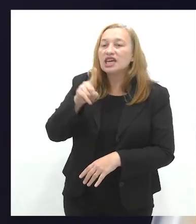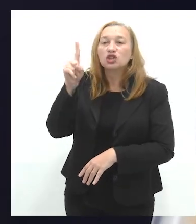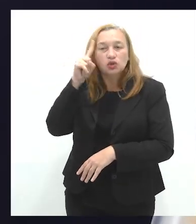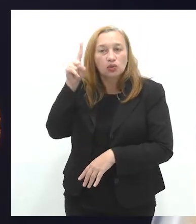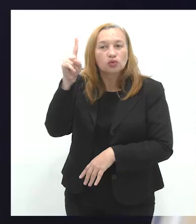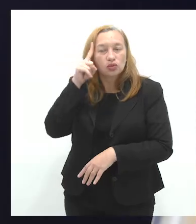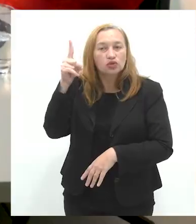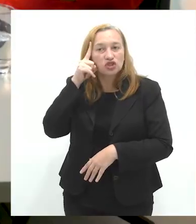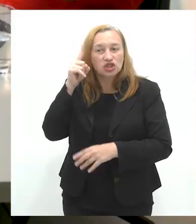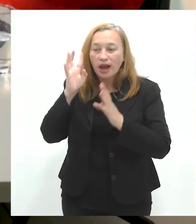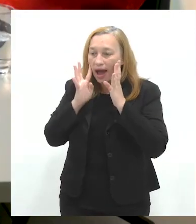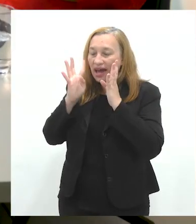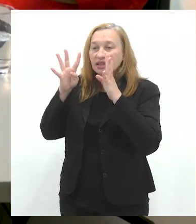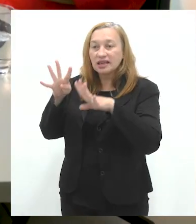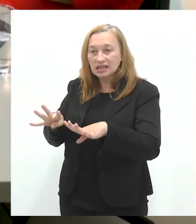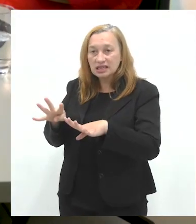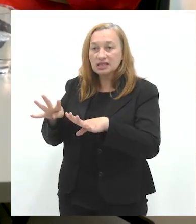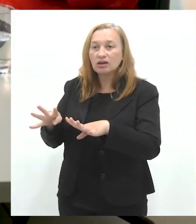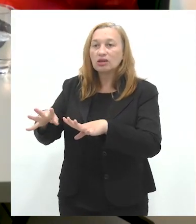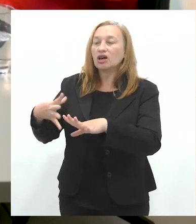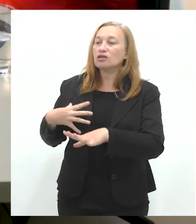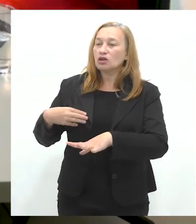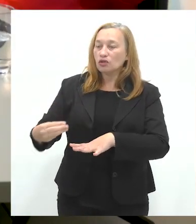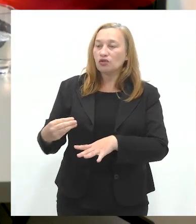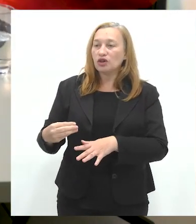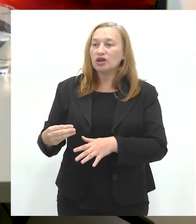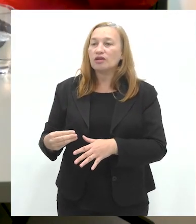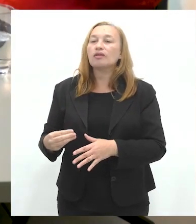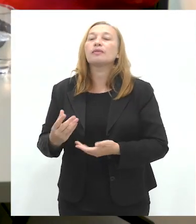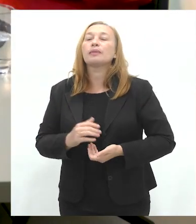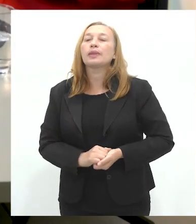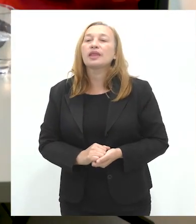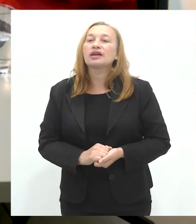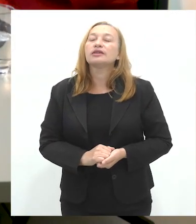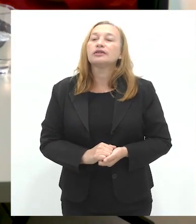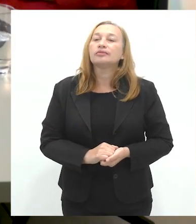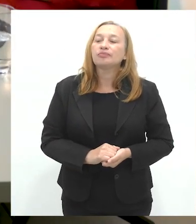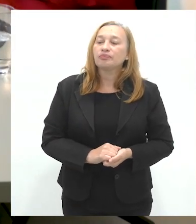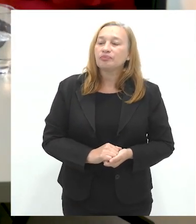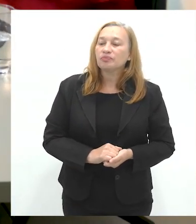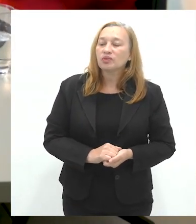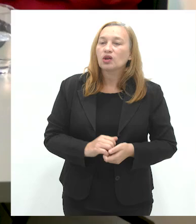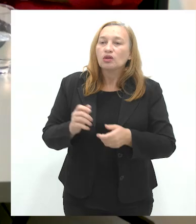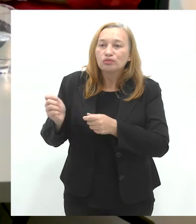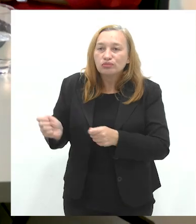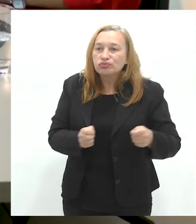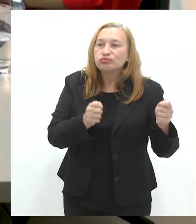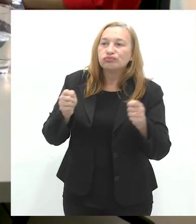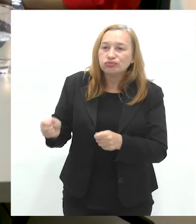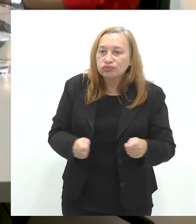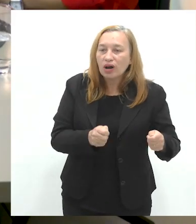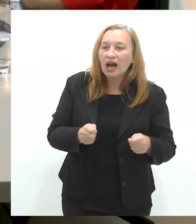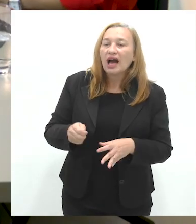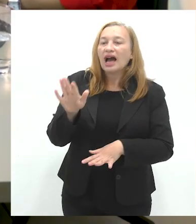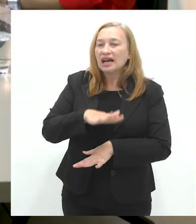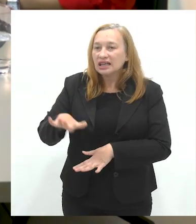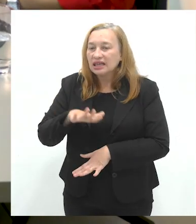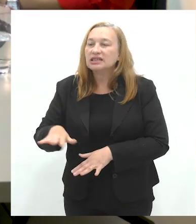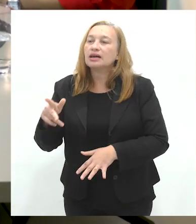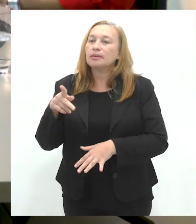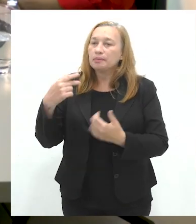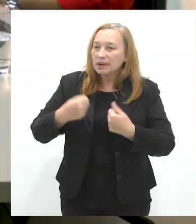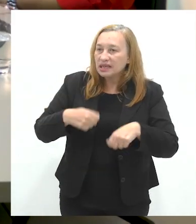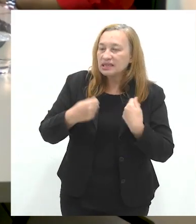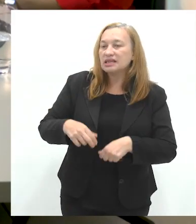Não existe todos os pouco dias. aí, né? Não existe pouco tempo aí, mas Não a existe. constância, A né? constância, a criança precisa